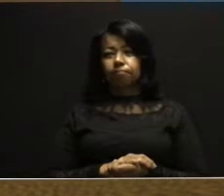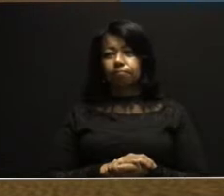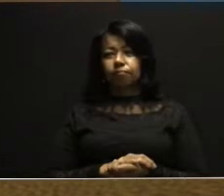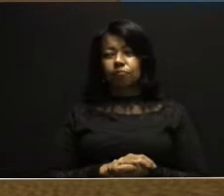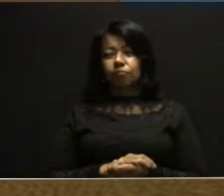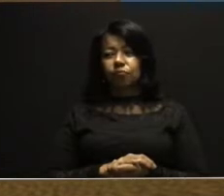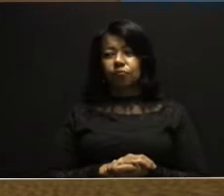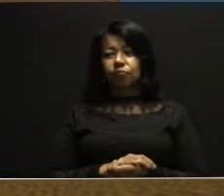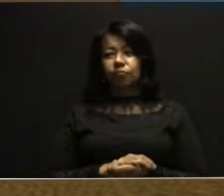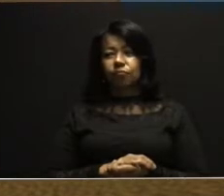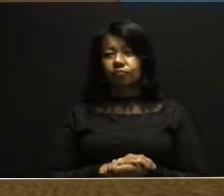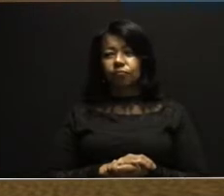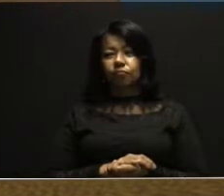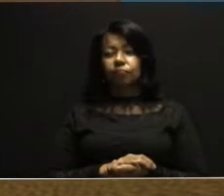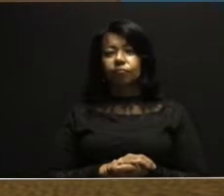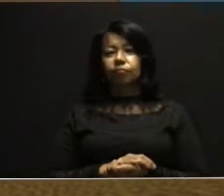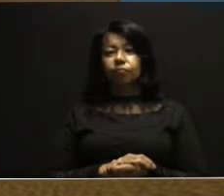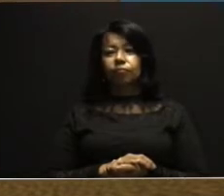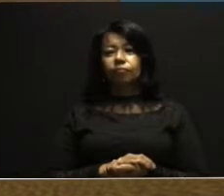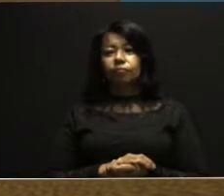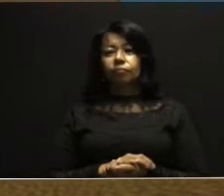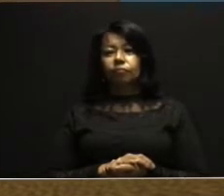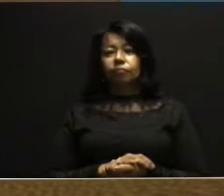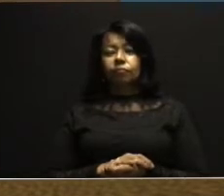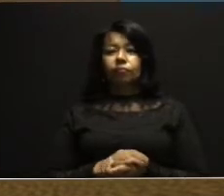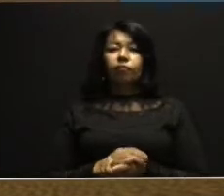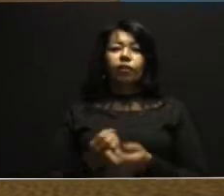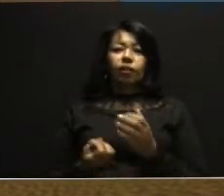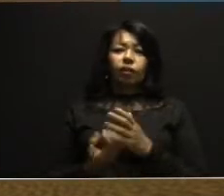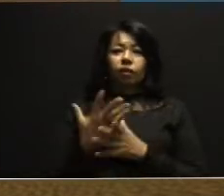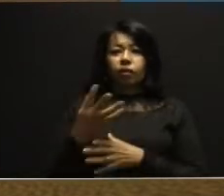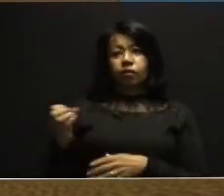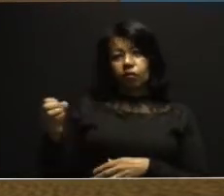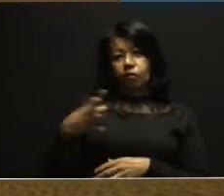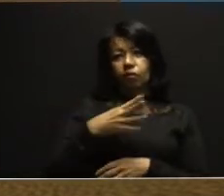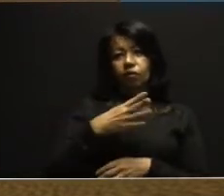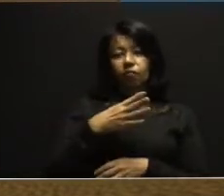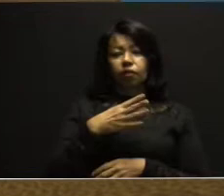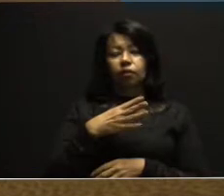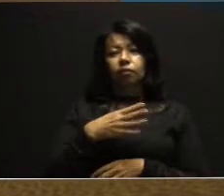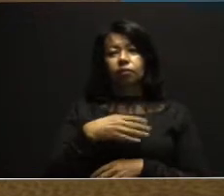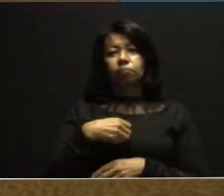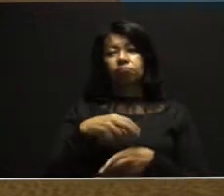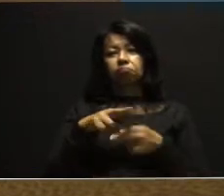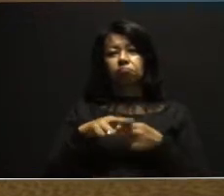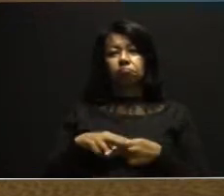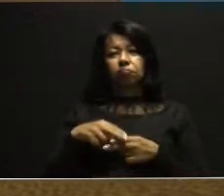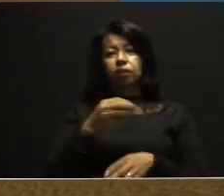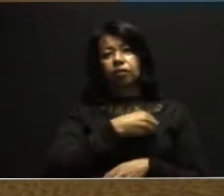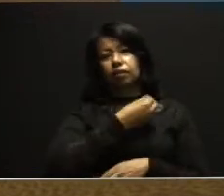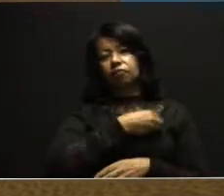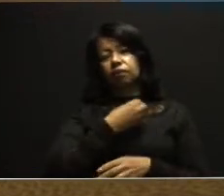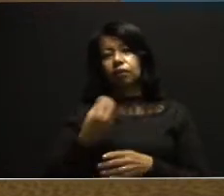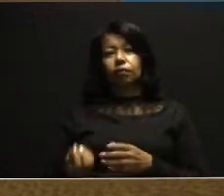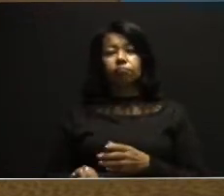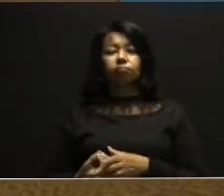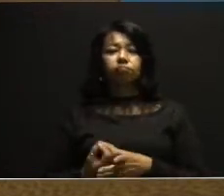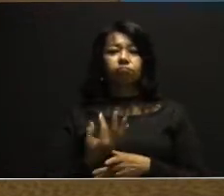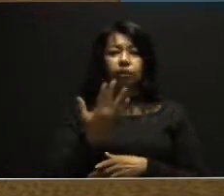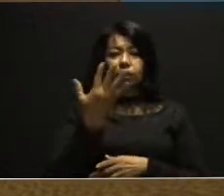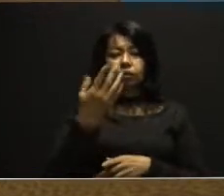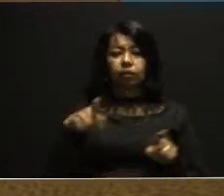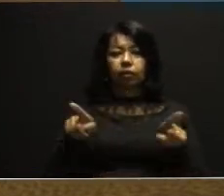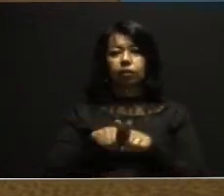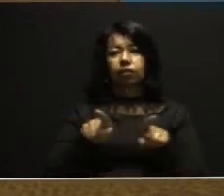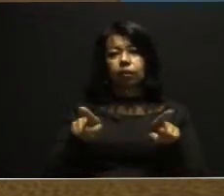vitalizar-se, né? Dar origem a uma nova planta e, portanto, para que a vida cresça. Assim